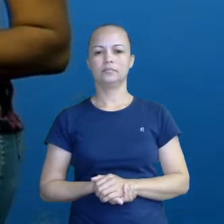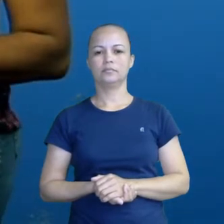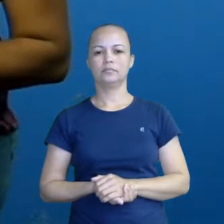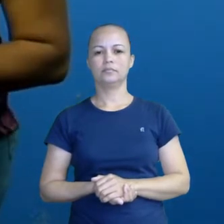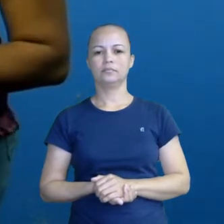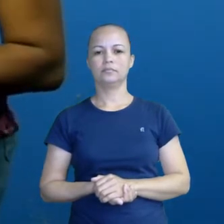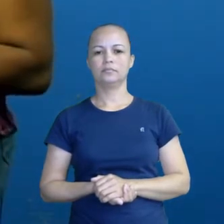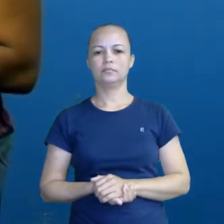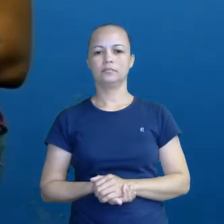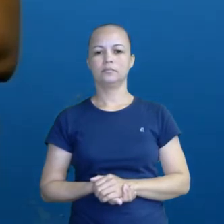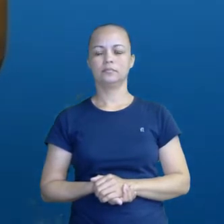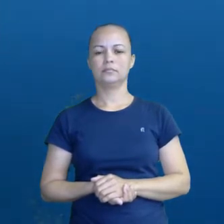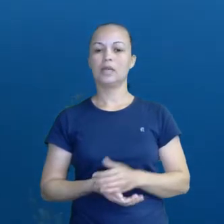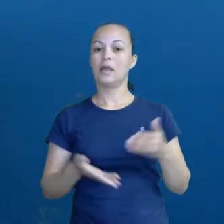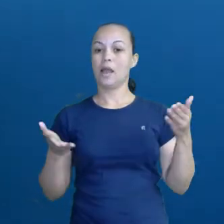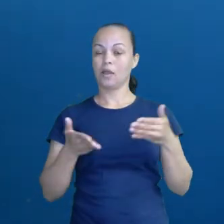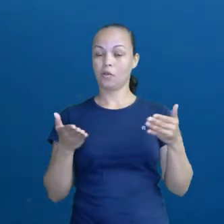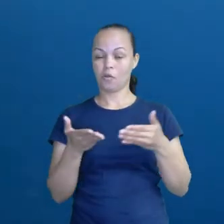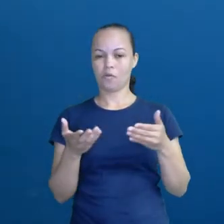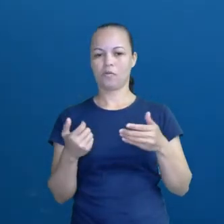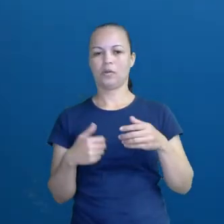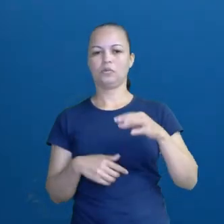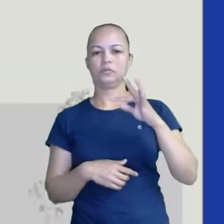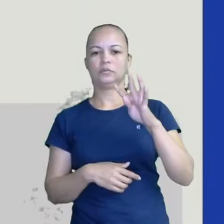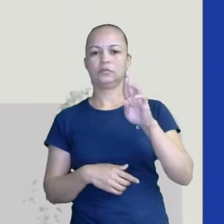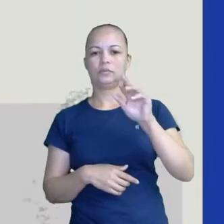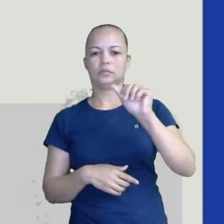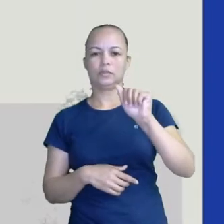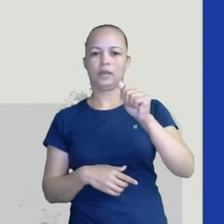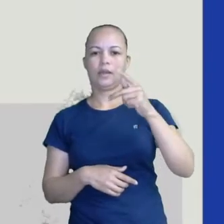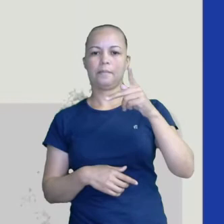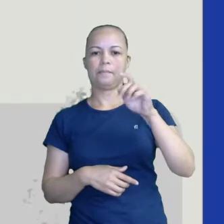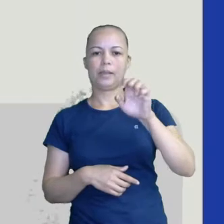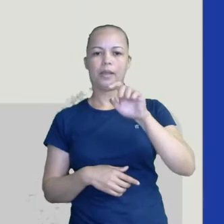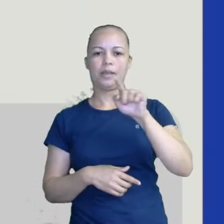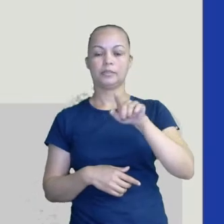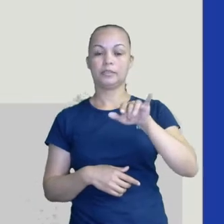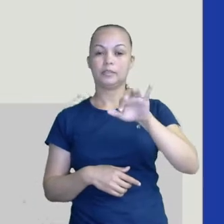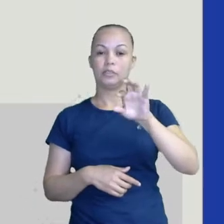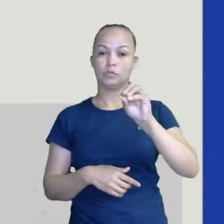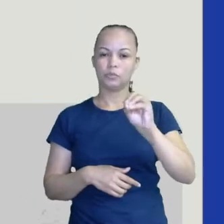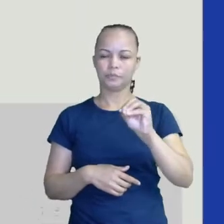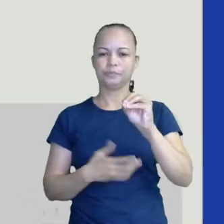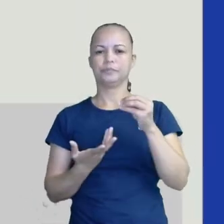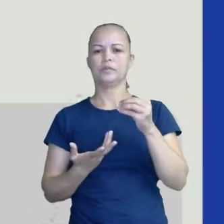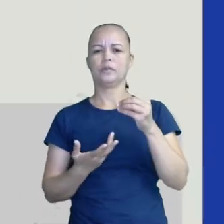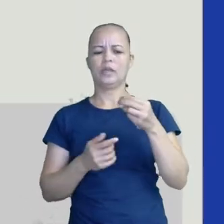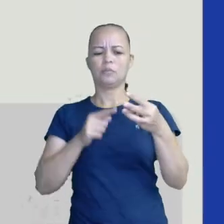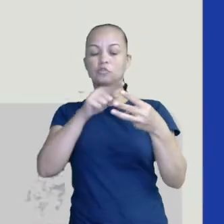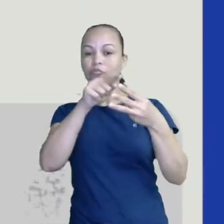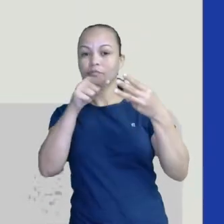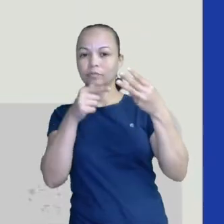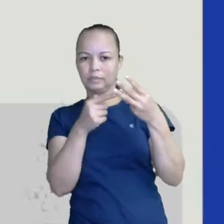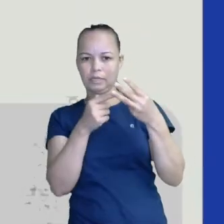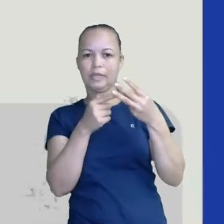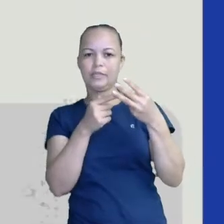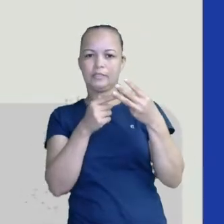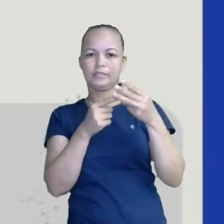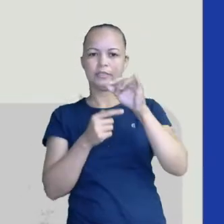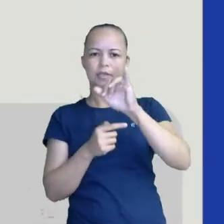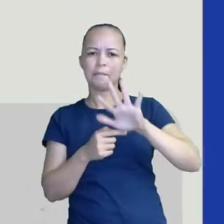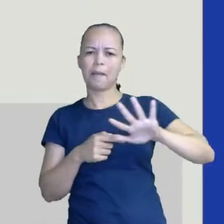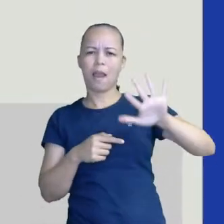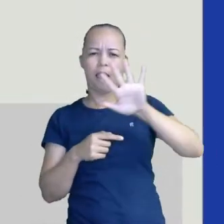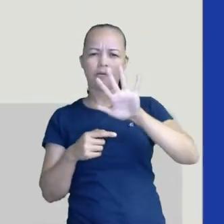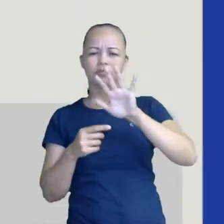e agora o trapézio veja nós temos três figuras né que são